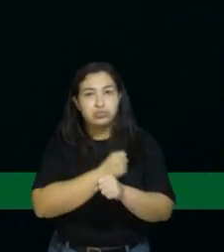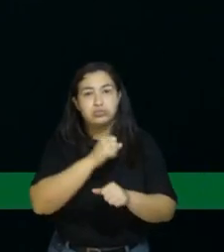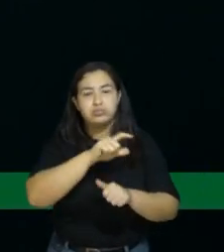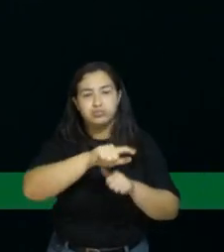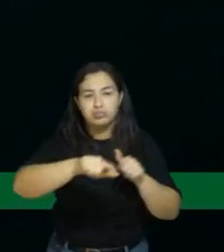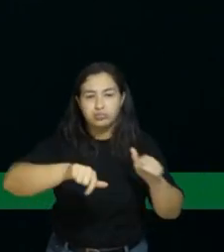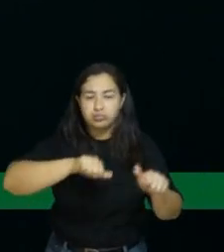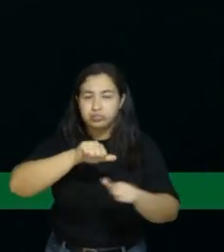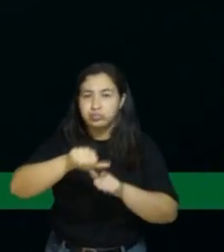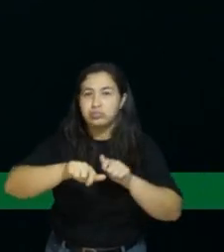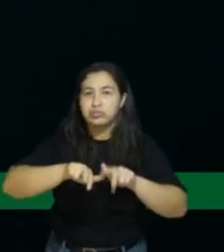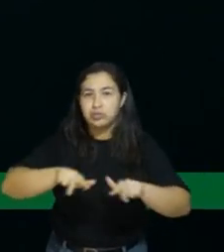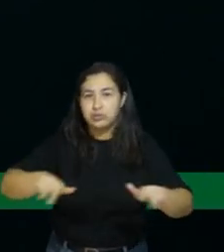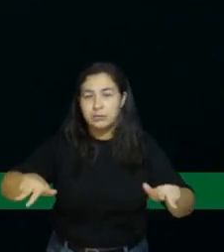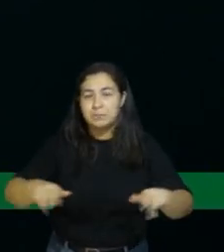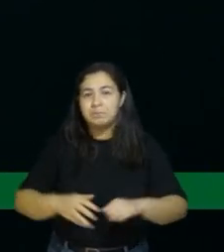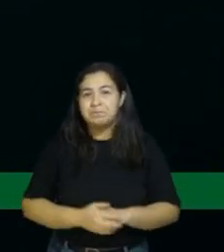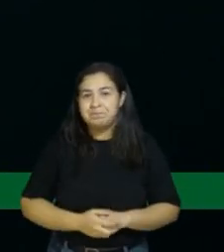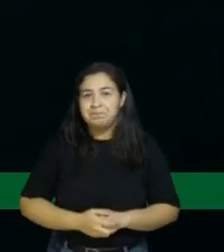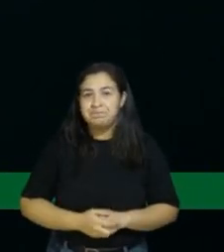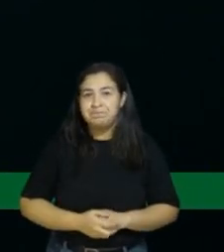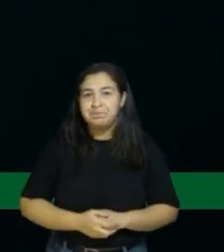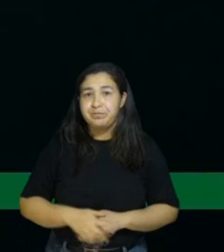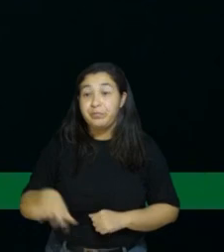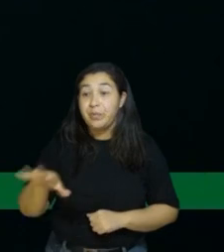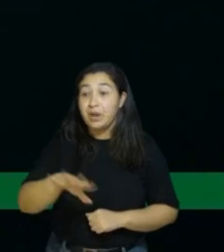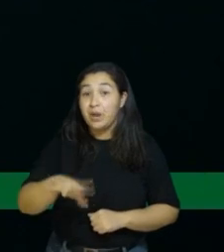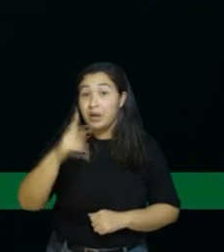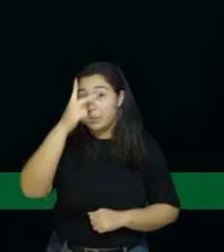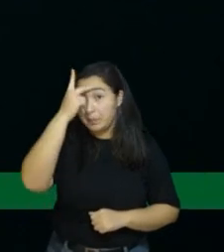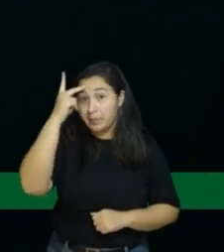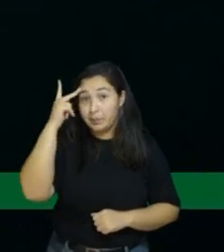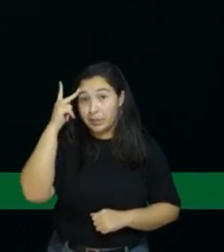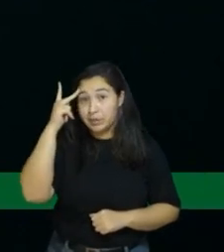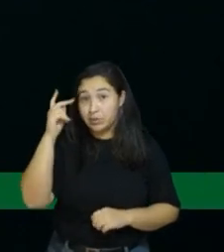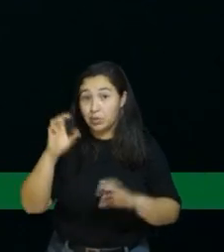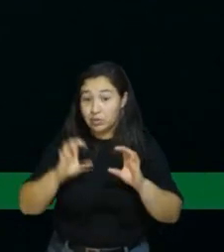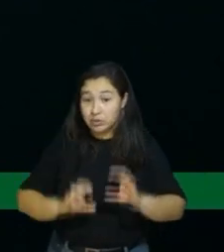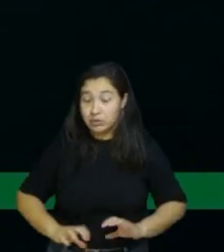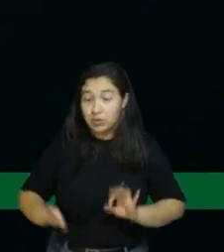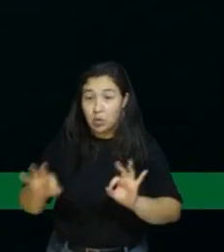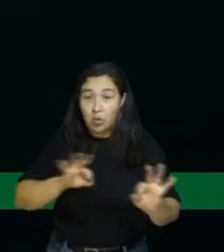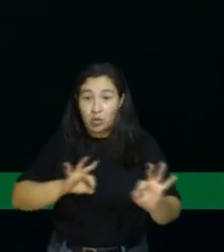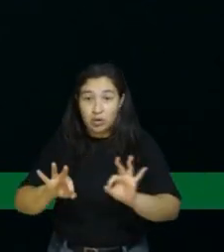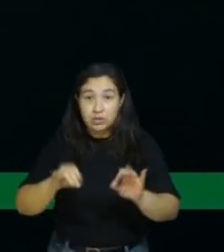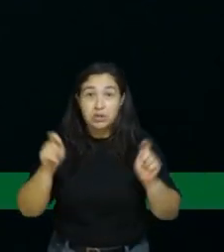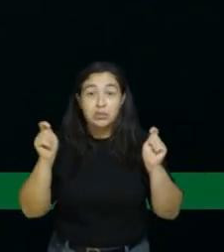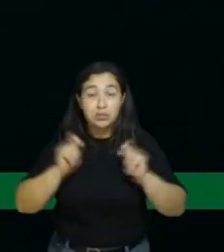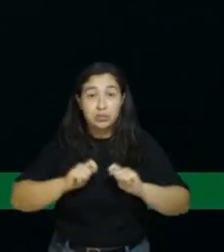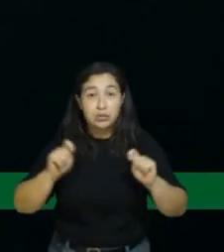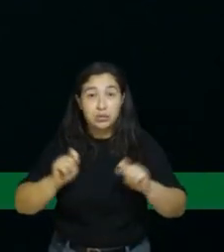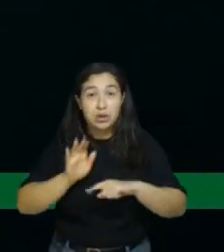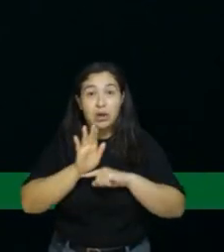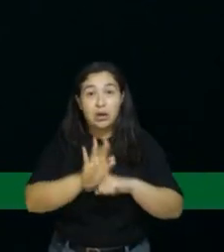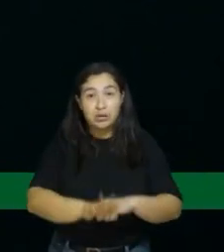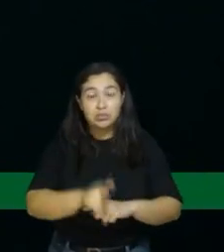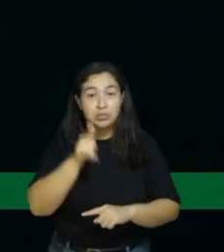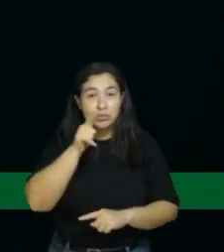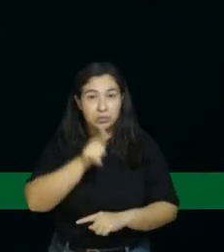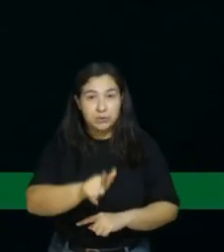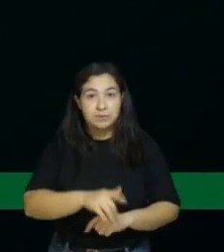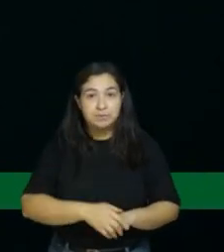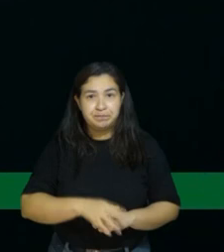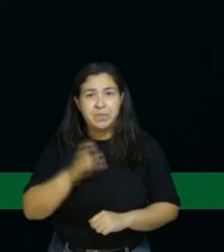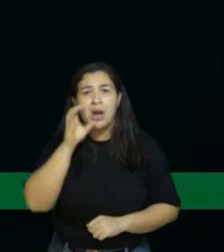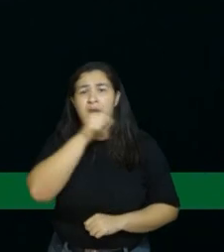claro né que a sociedade civil organizada consegue entregar muito resultado e por isso essa recuperação com certeza vai ser muito rápida né